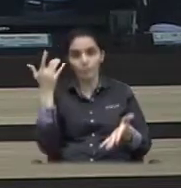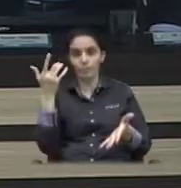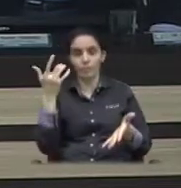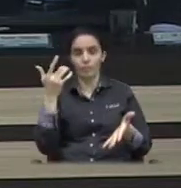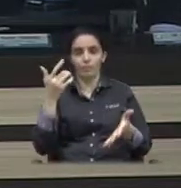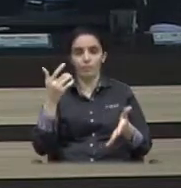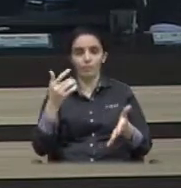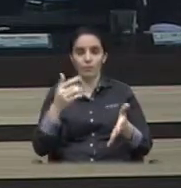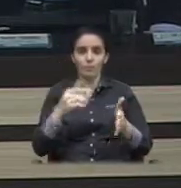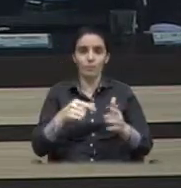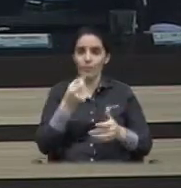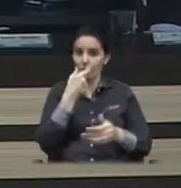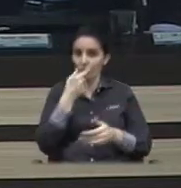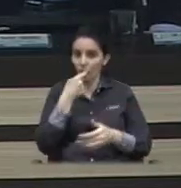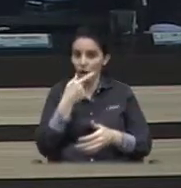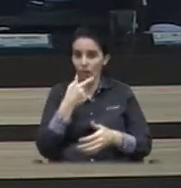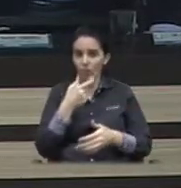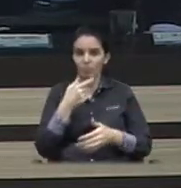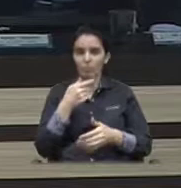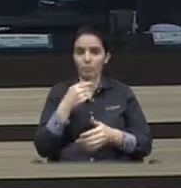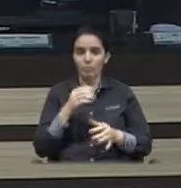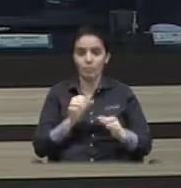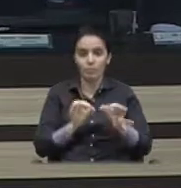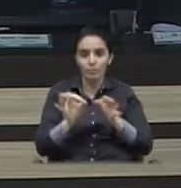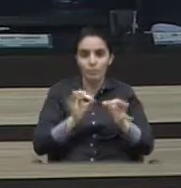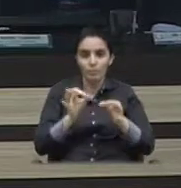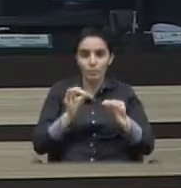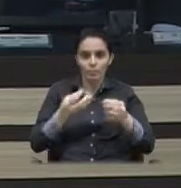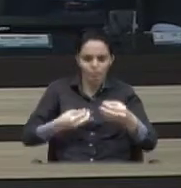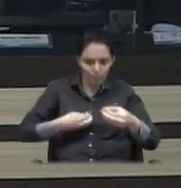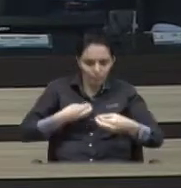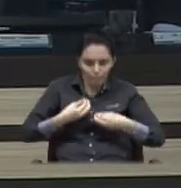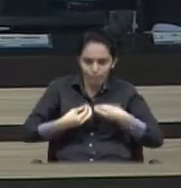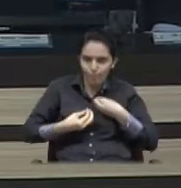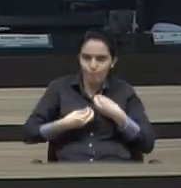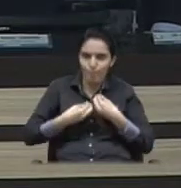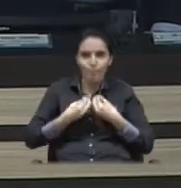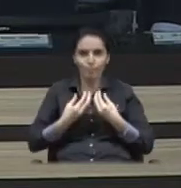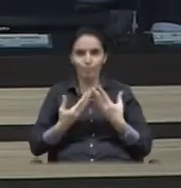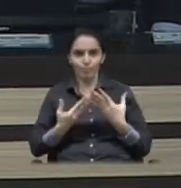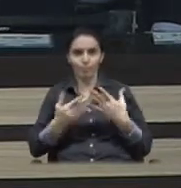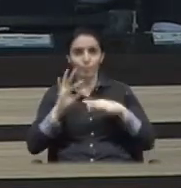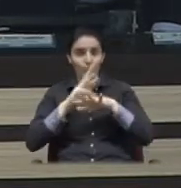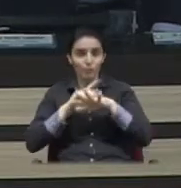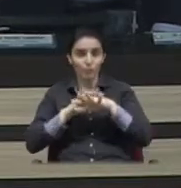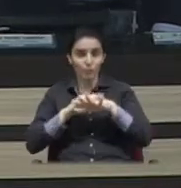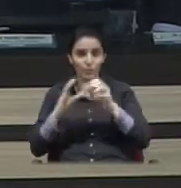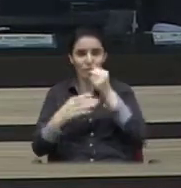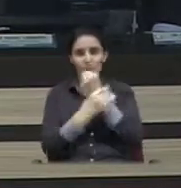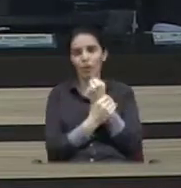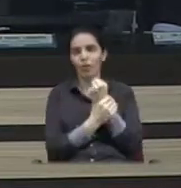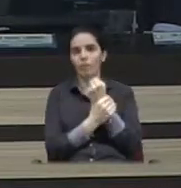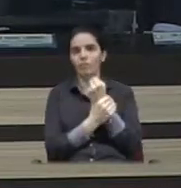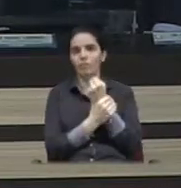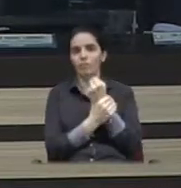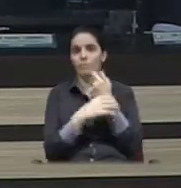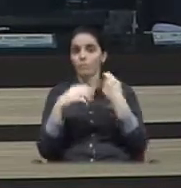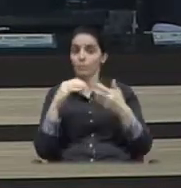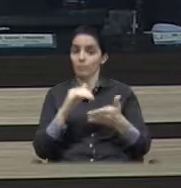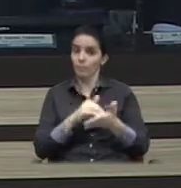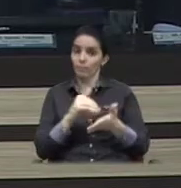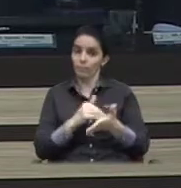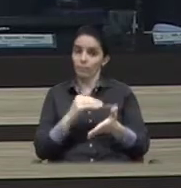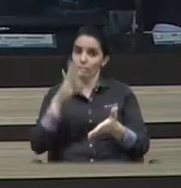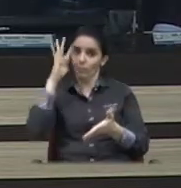preta e muitos para controle de depressão, entre outras patologias. Então, a gente espera realmente que a Secretaria da Saúde tome